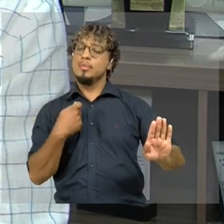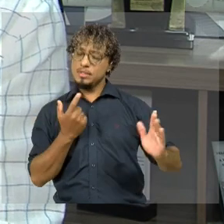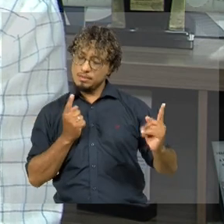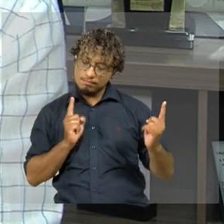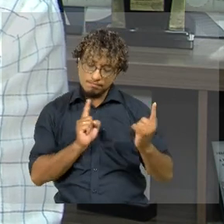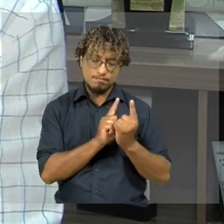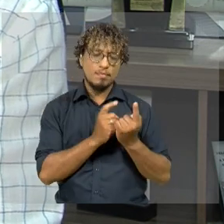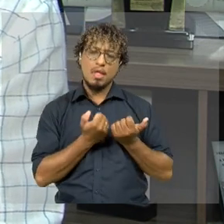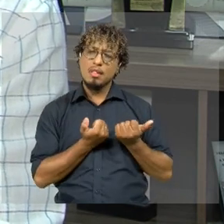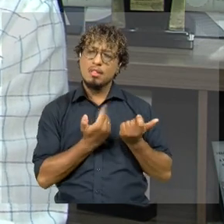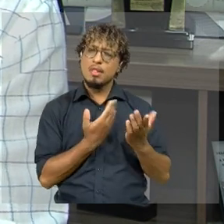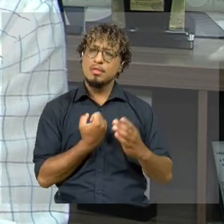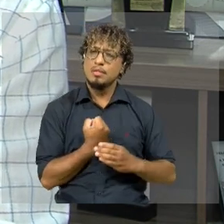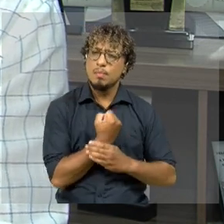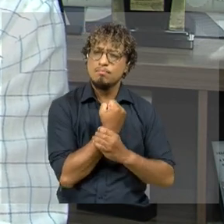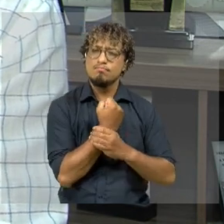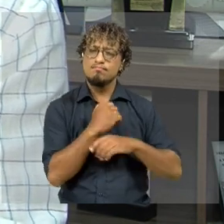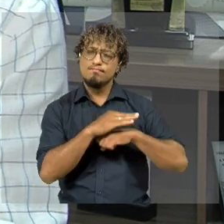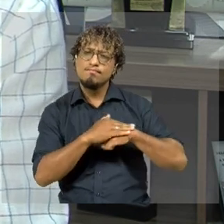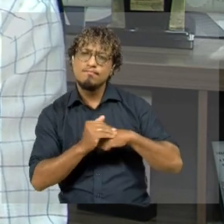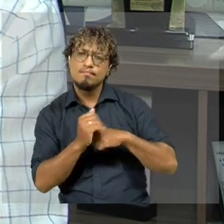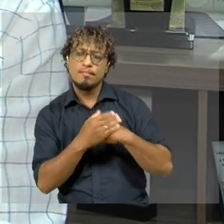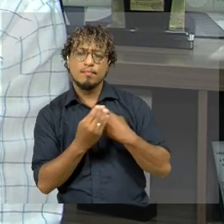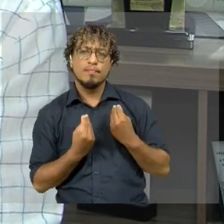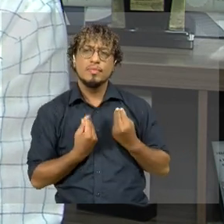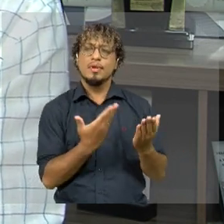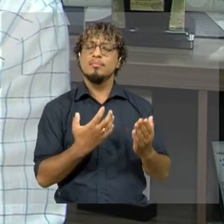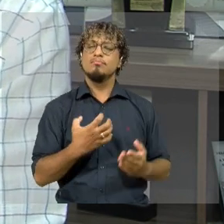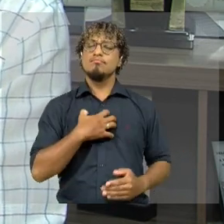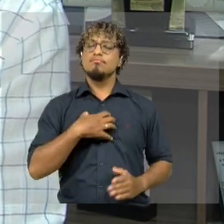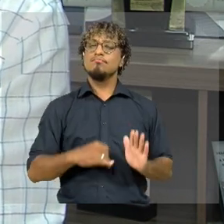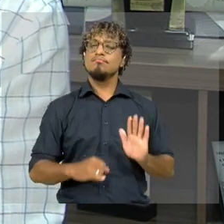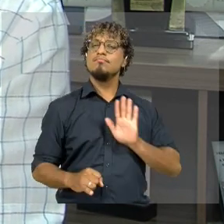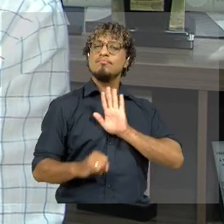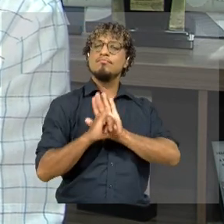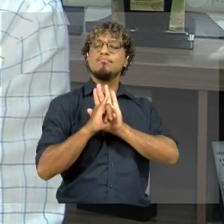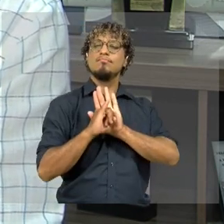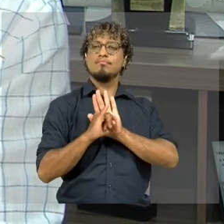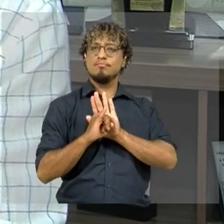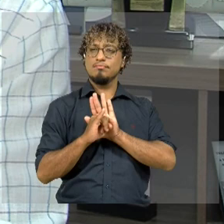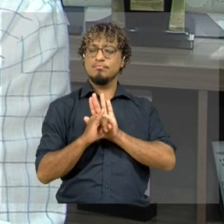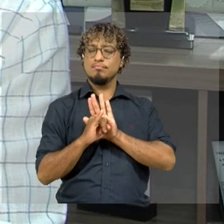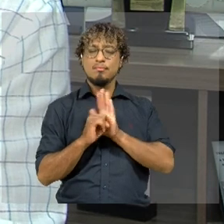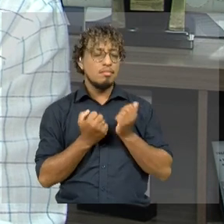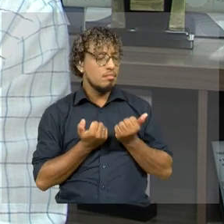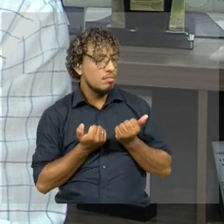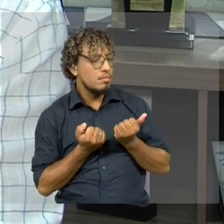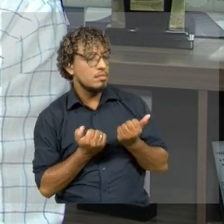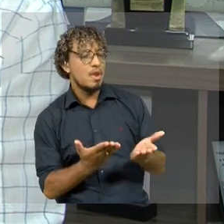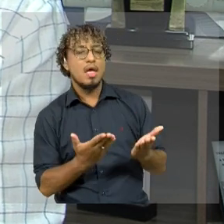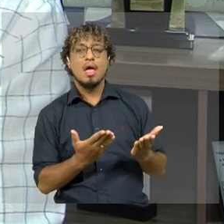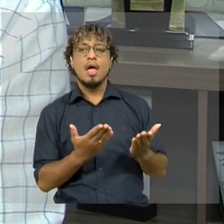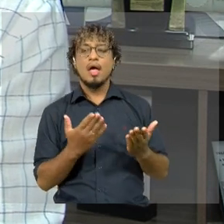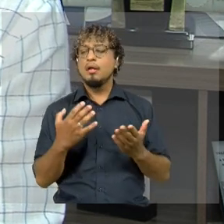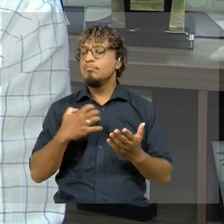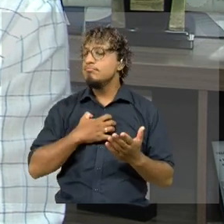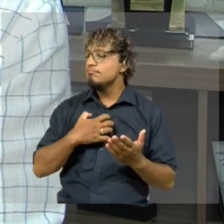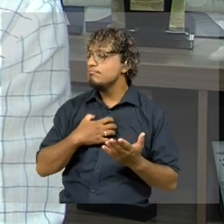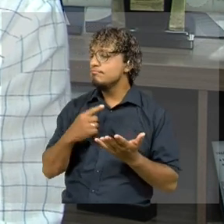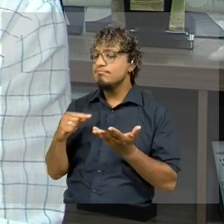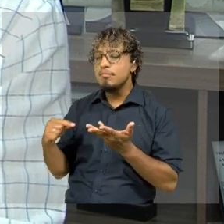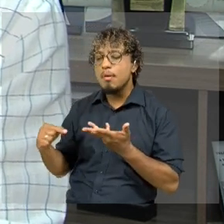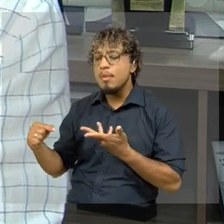dando segurança ao paciente, dando identidade ao paciente, trazendo formas